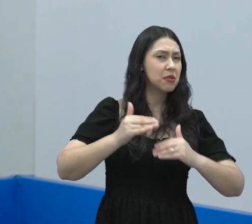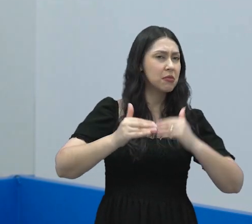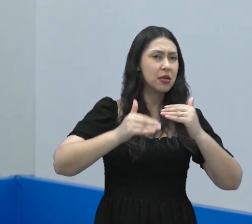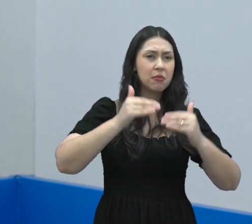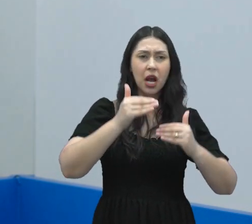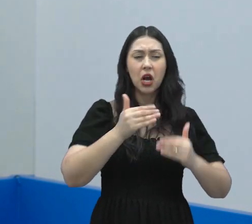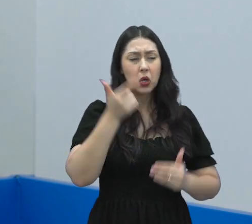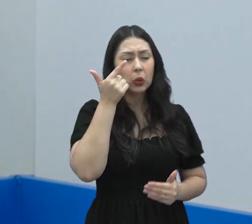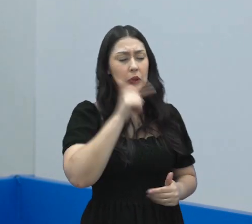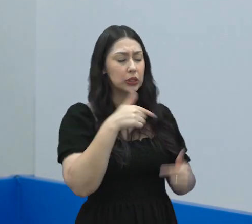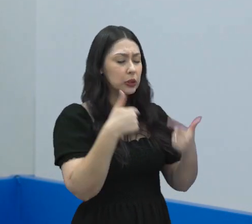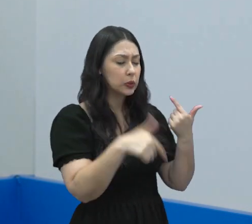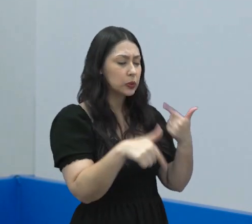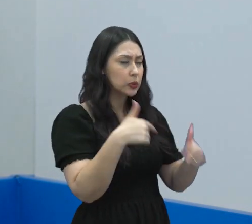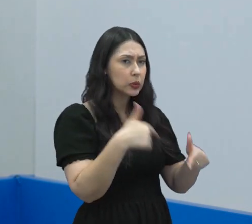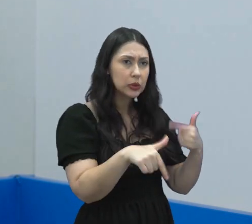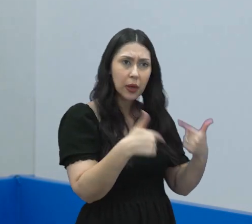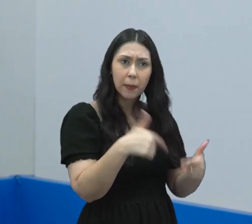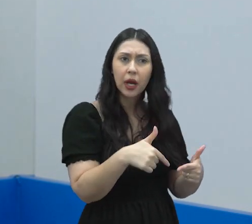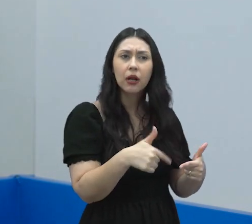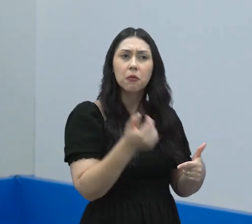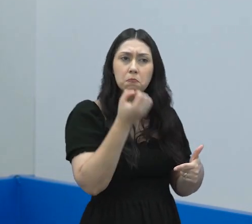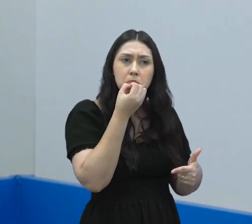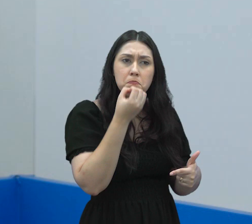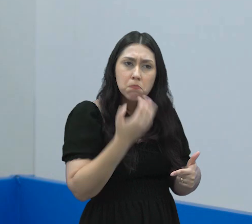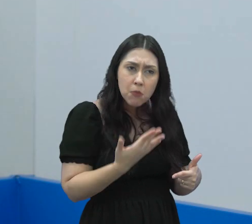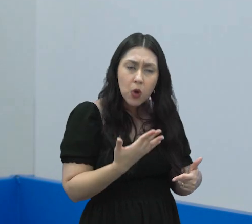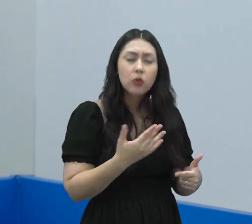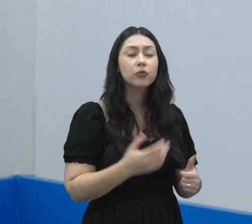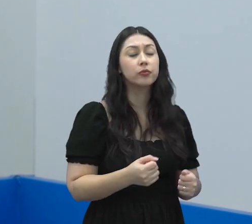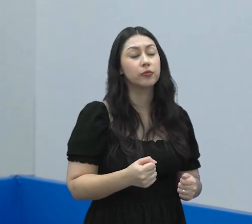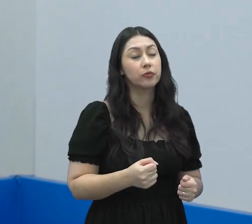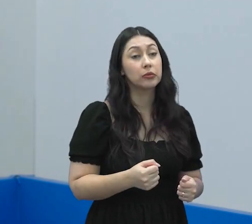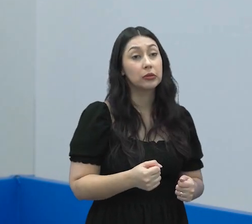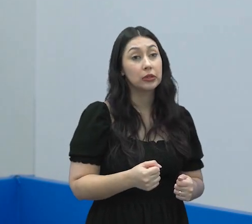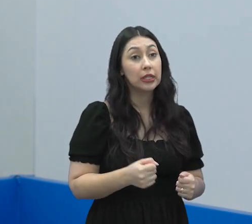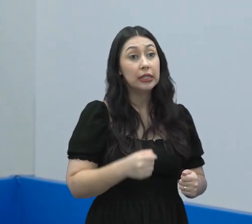poder encontrar um trabalho adequado. Quanto